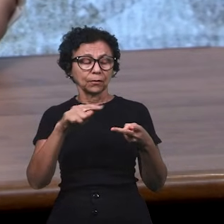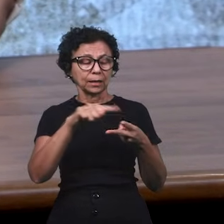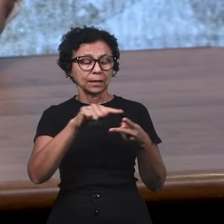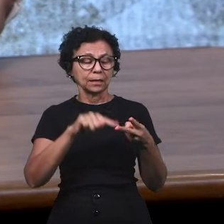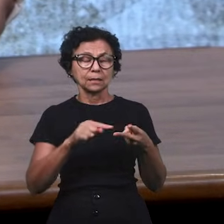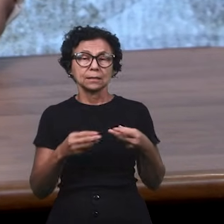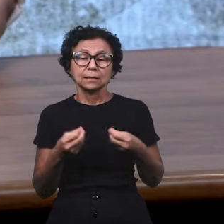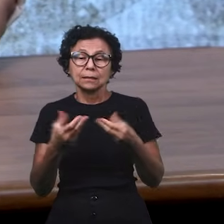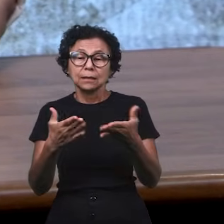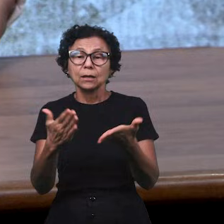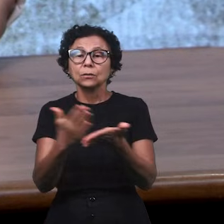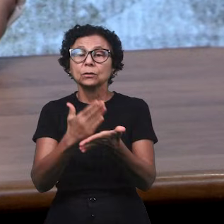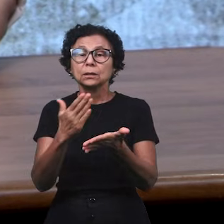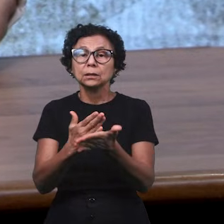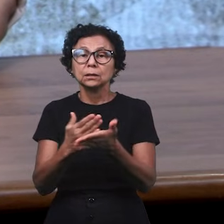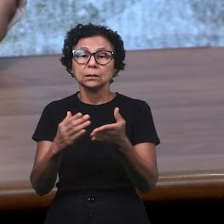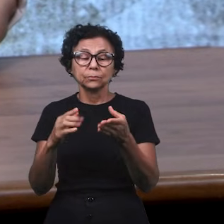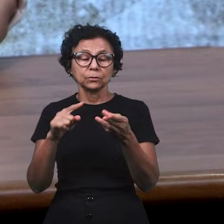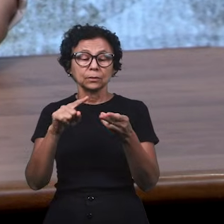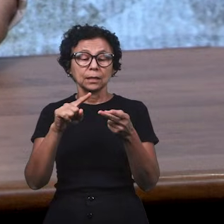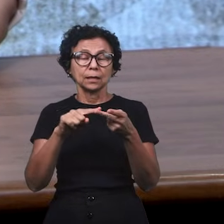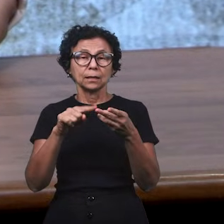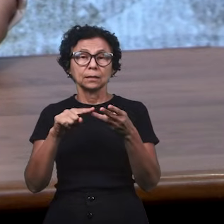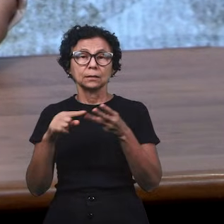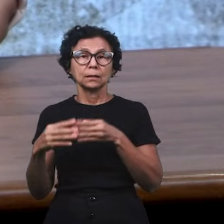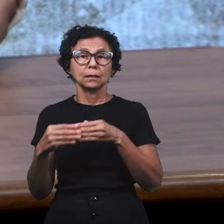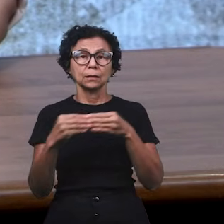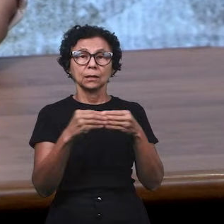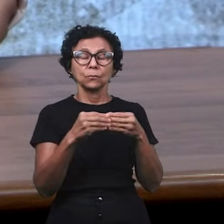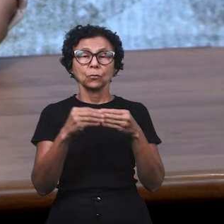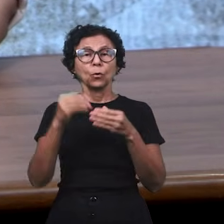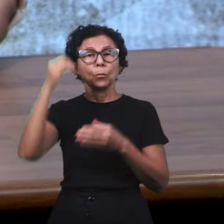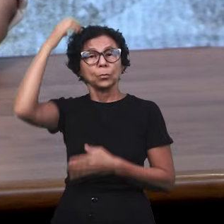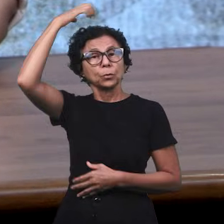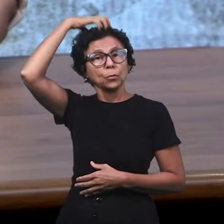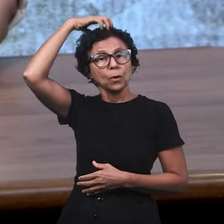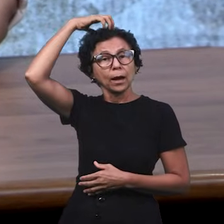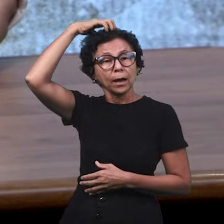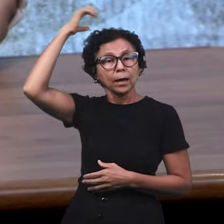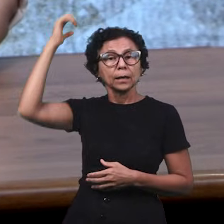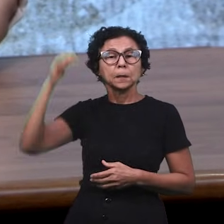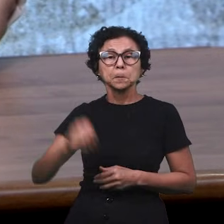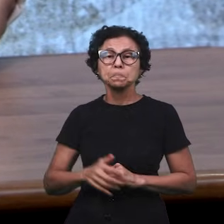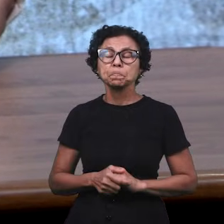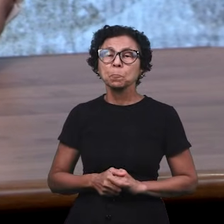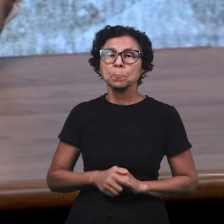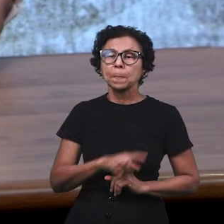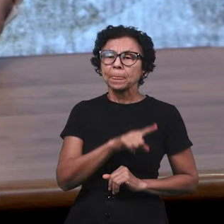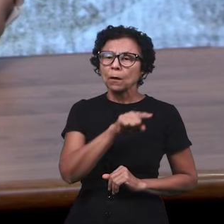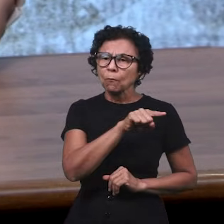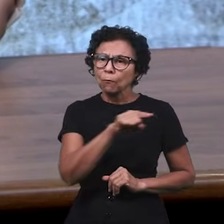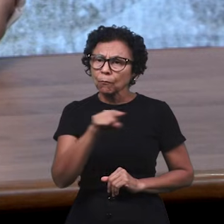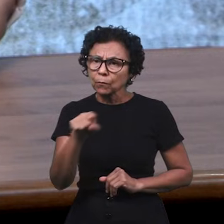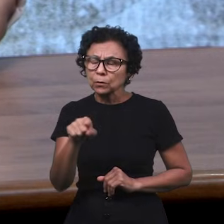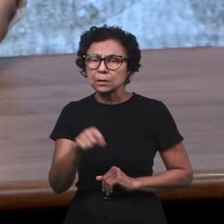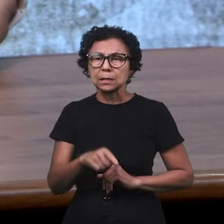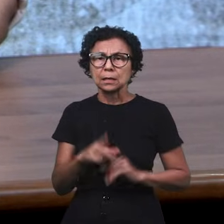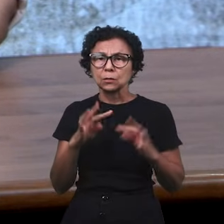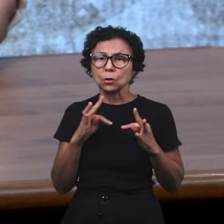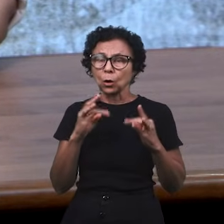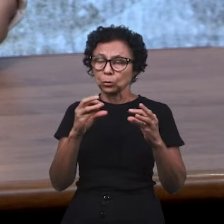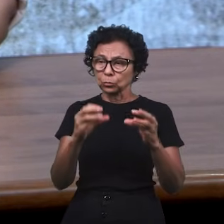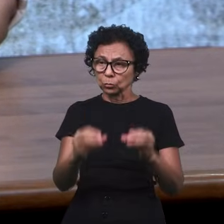também ao rei, dizendo: teus servos fazem tudo quanto se lhes encomendou.